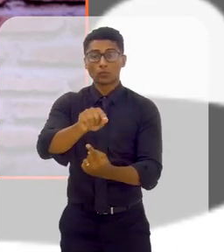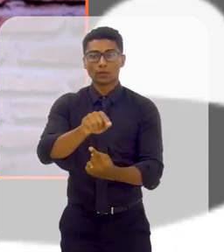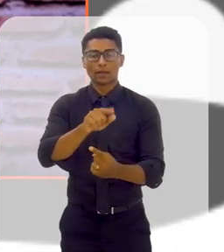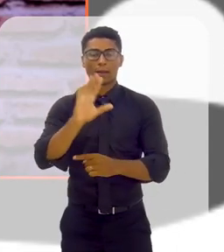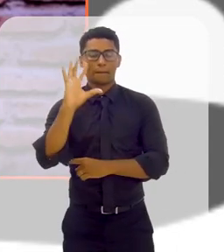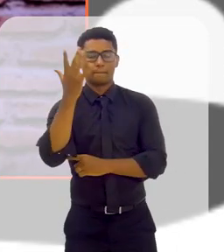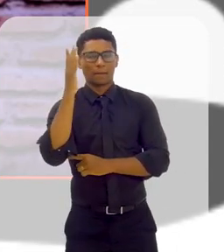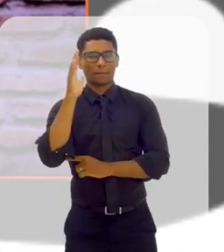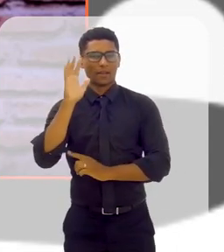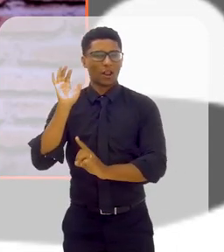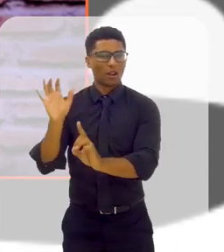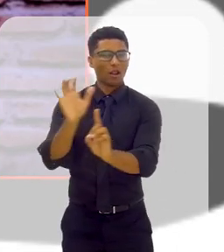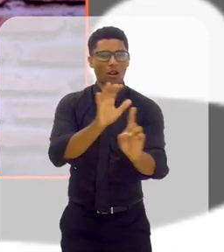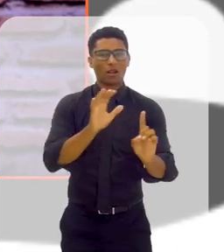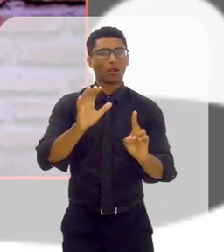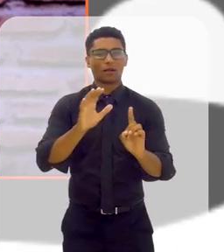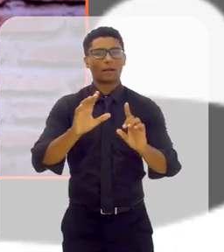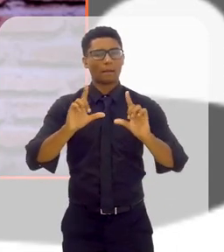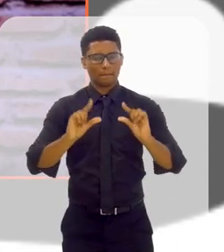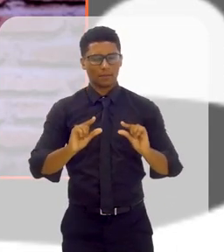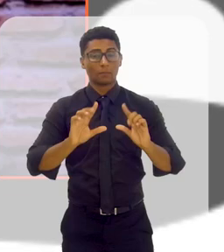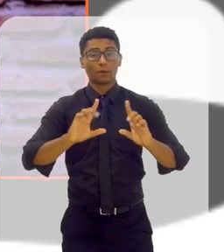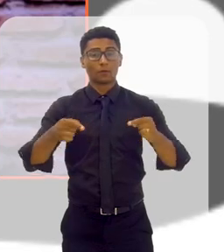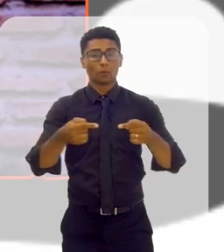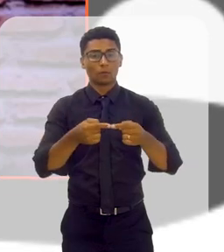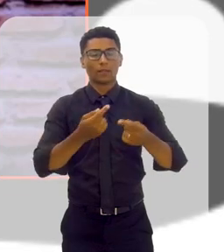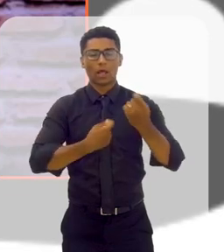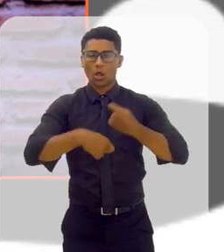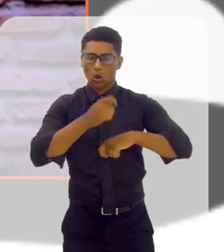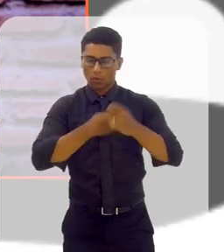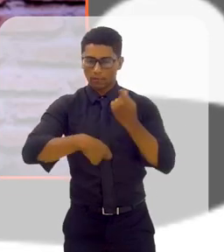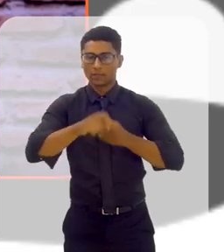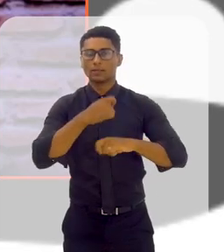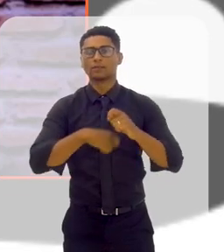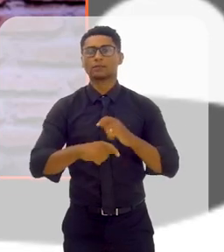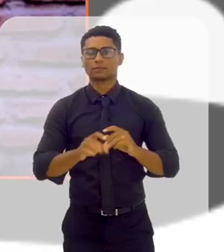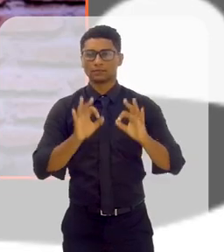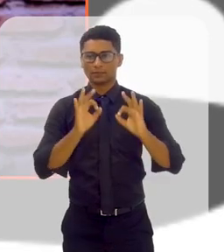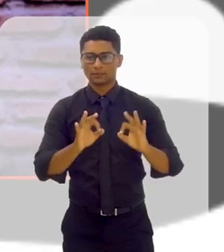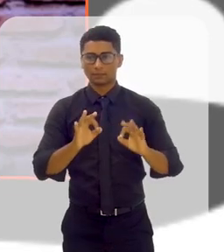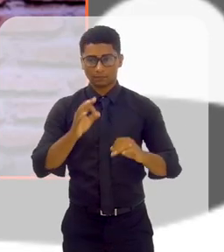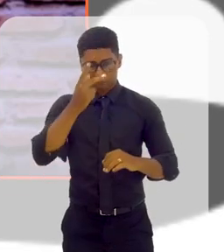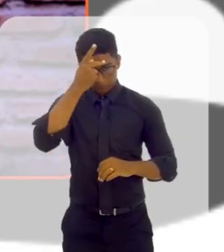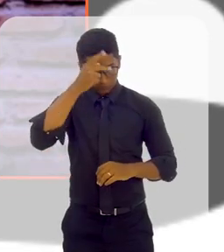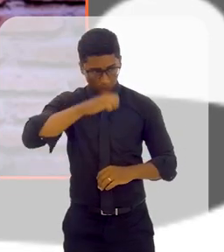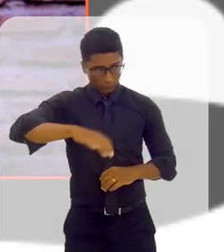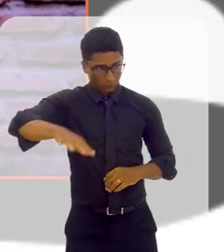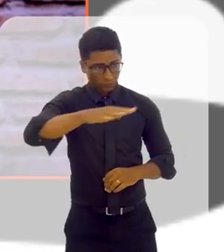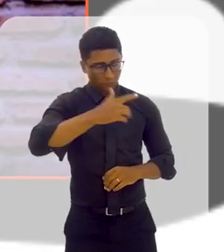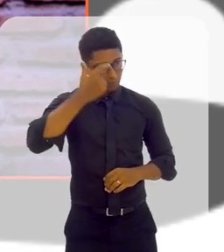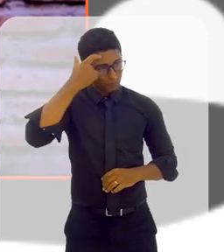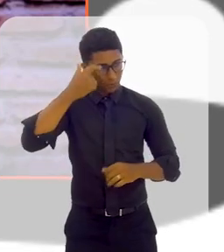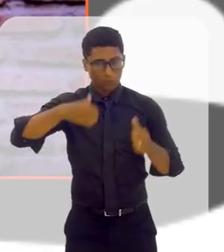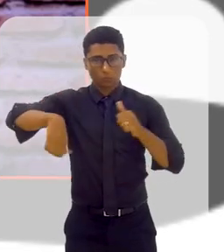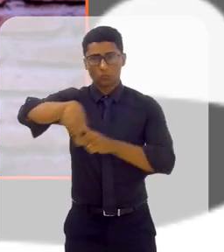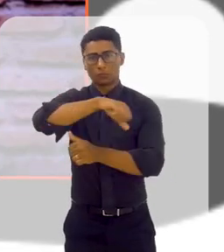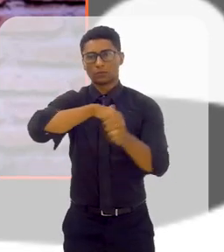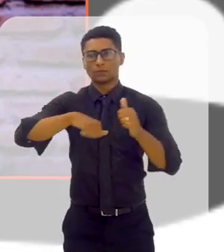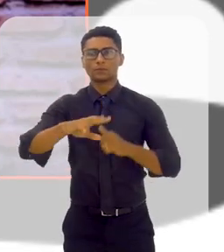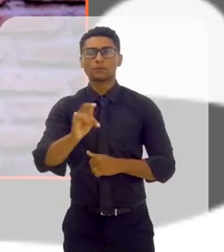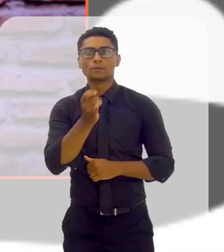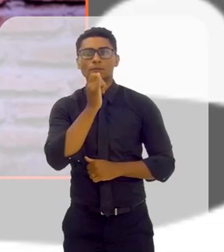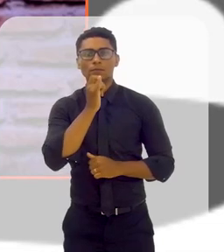invasiva no meio ambiente mas é business autonomia é mudar o mais de 7 completamente por